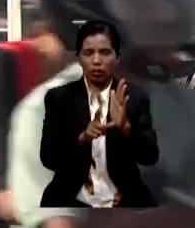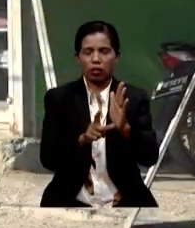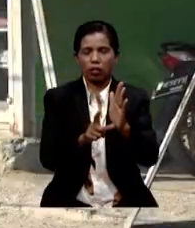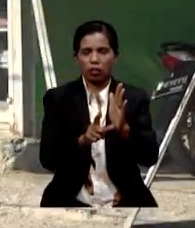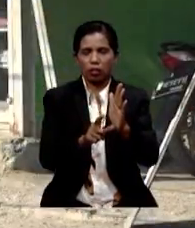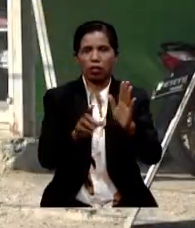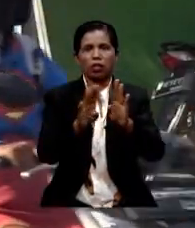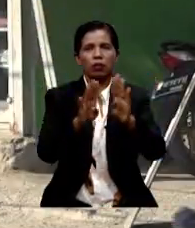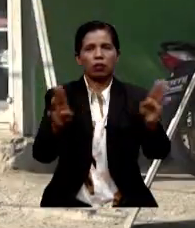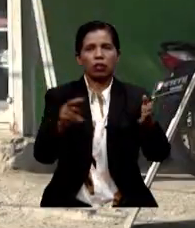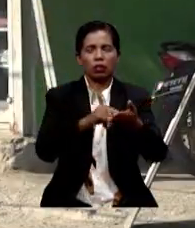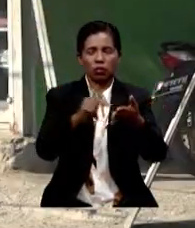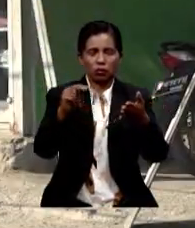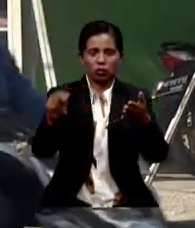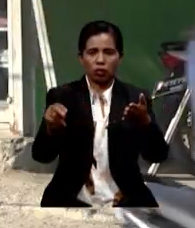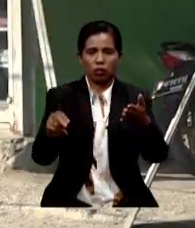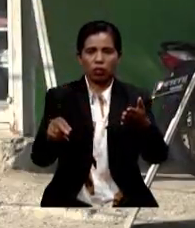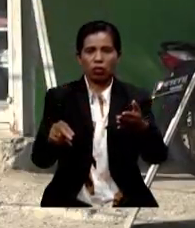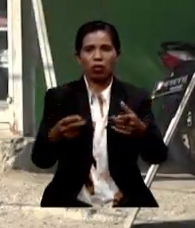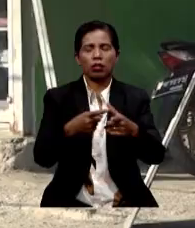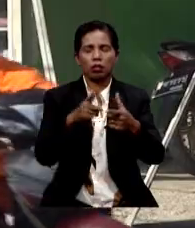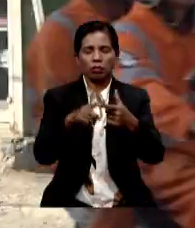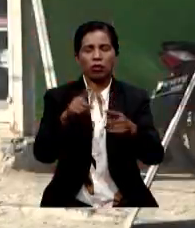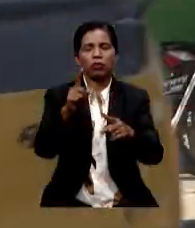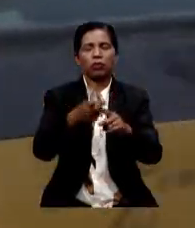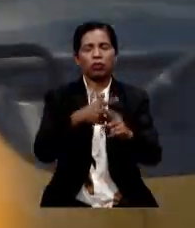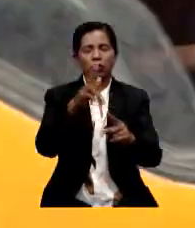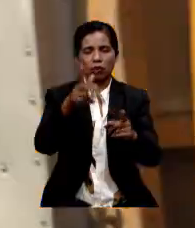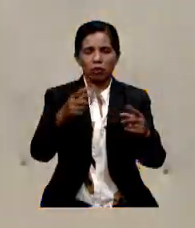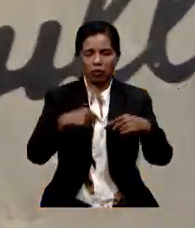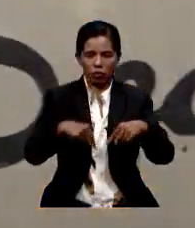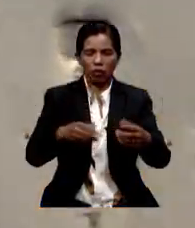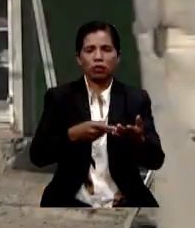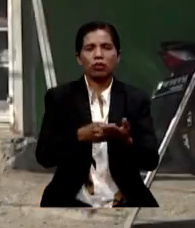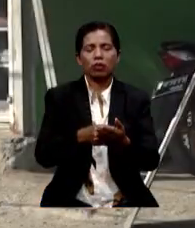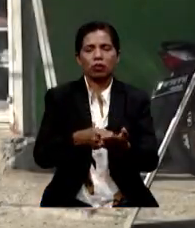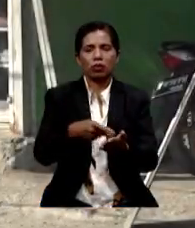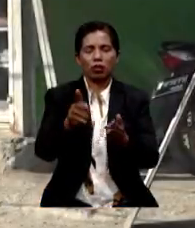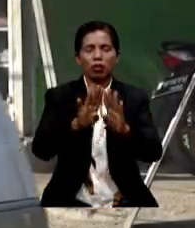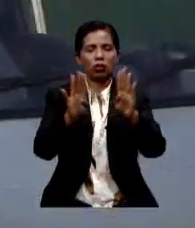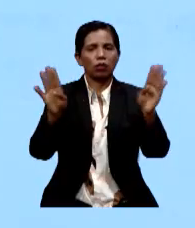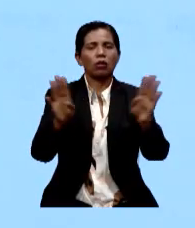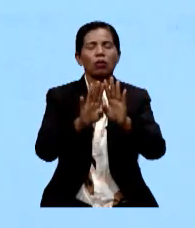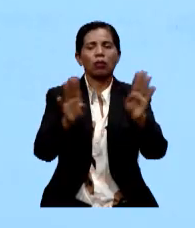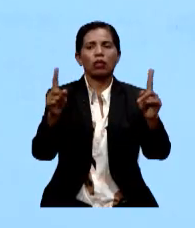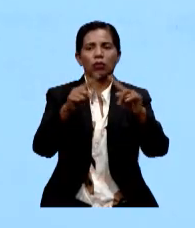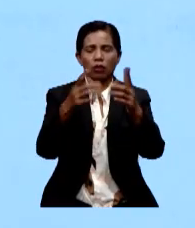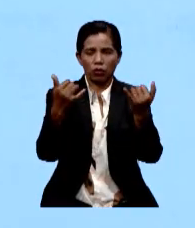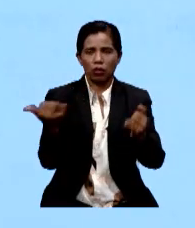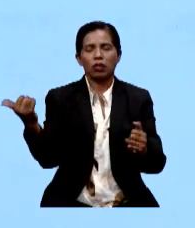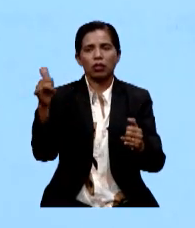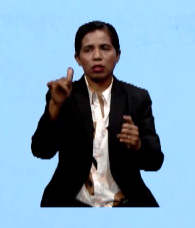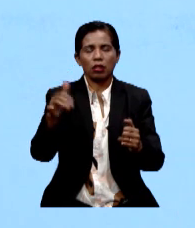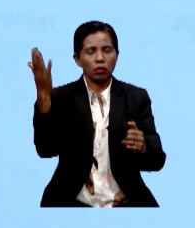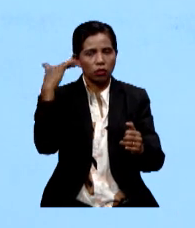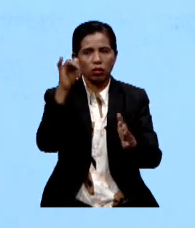loca no more kinin loca no roco nin hoto kata fulan tolo ato mai ato halo di pusa loca loca to agora sira na bem mak